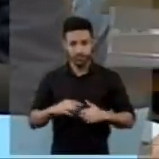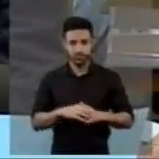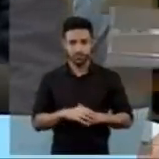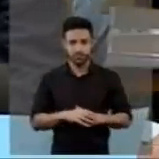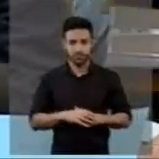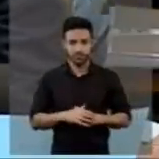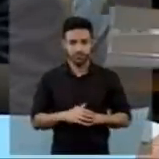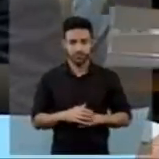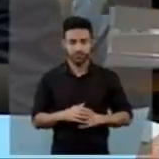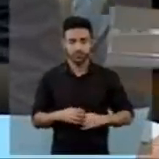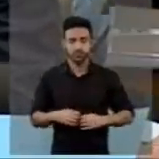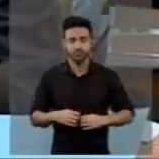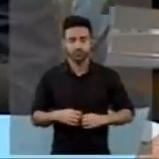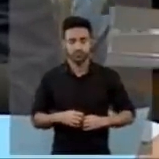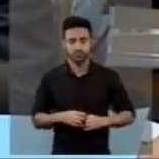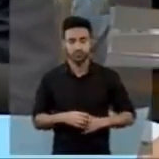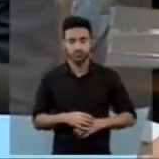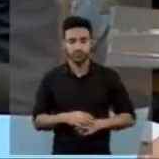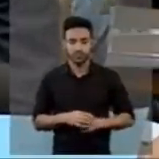que hoje